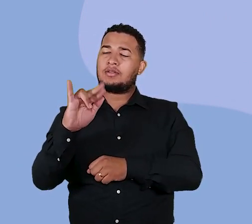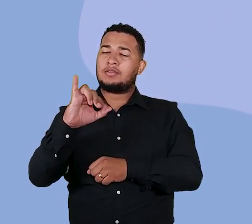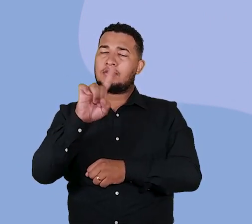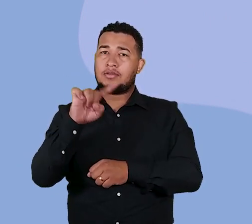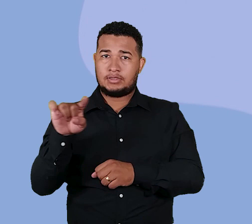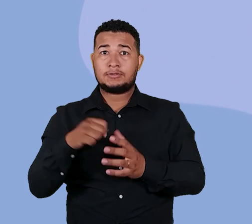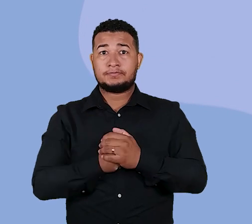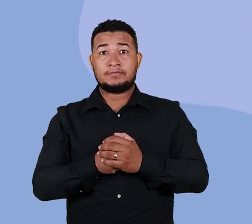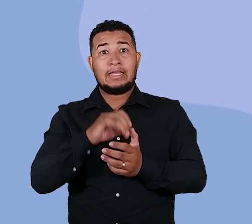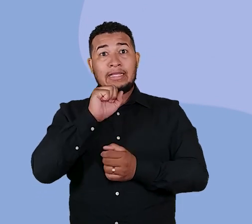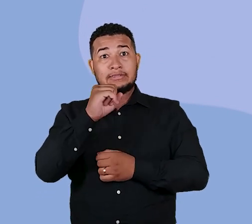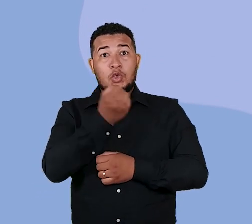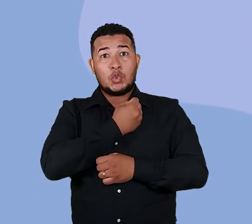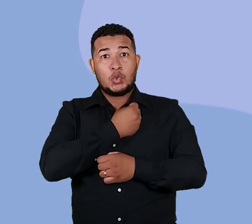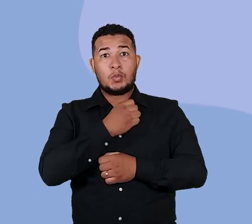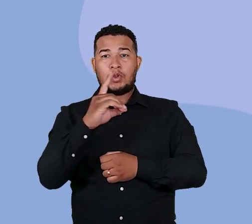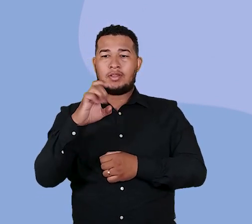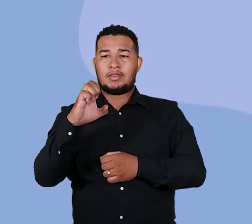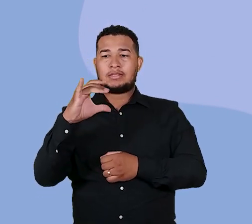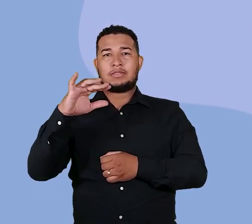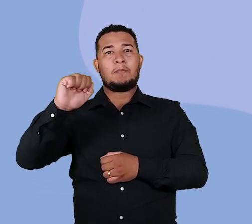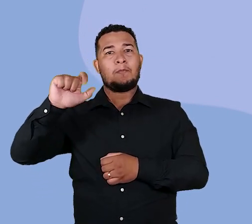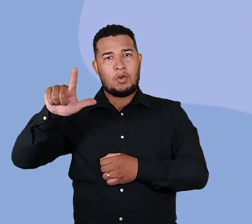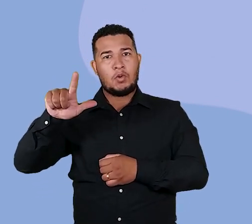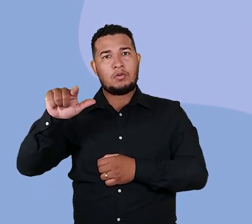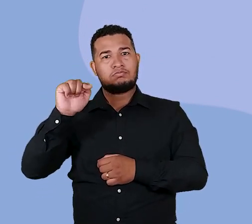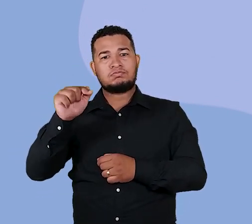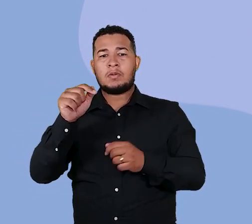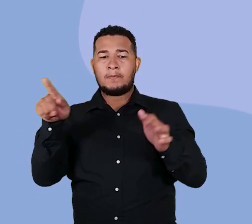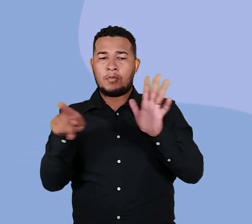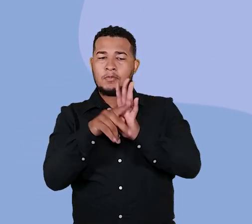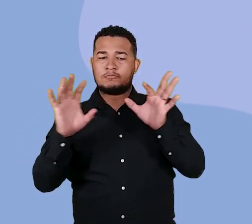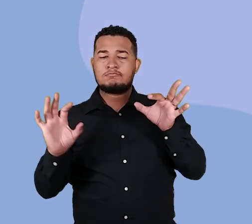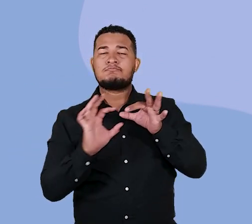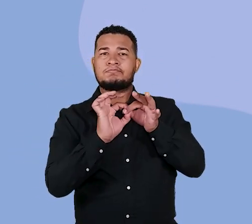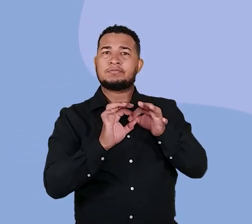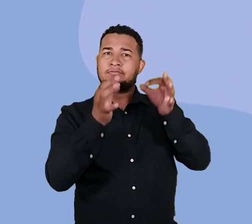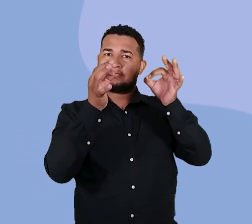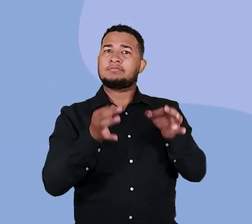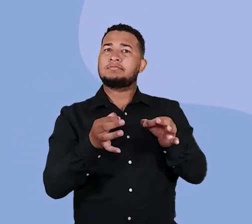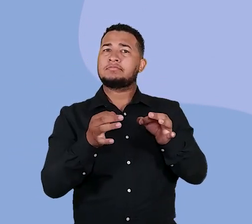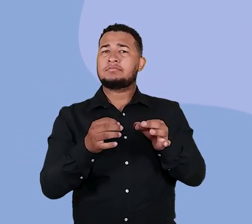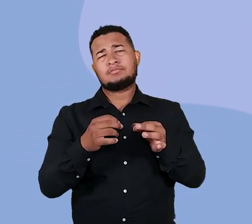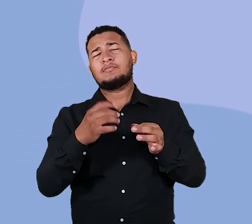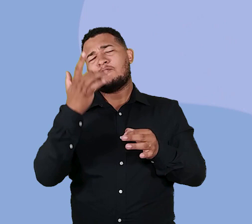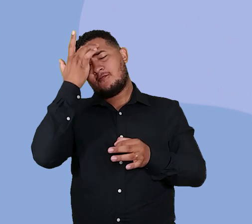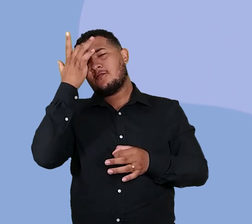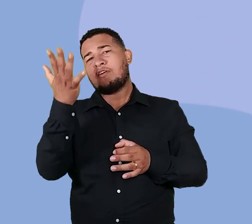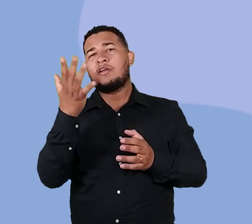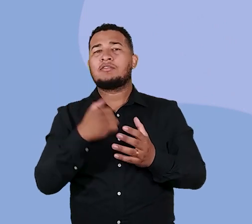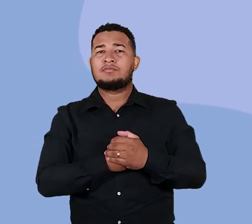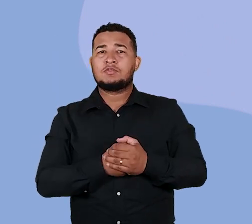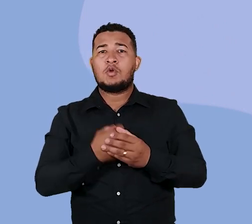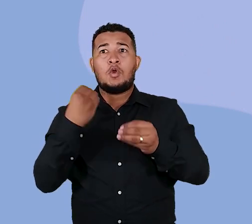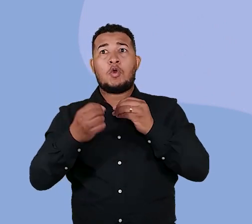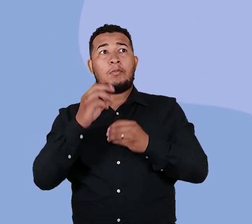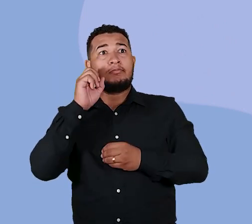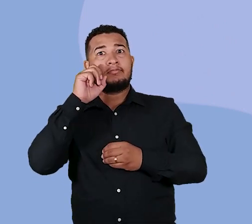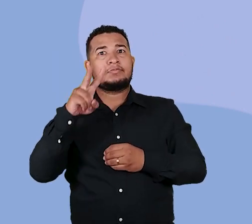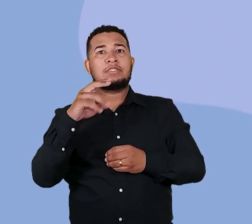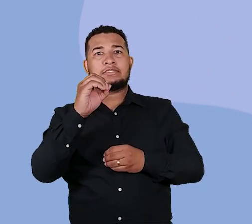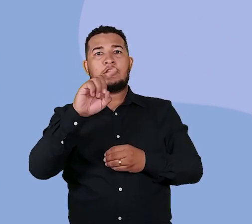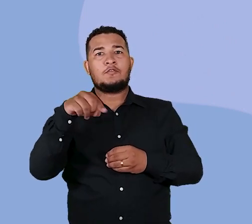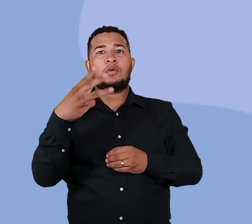Bom, se for o número decimal comum desses daí, ó, exato, fica fácil, né, gente? Como é que se